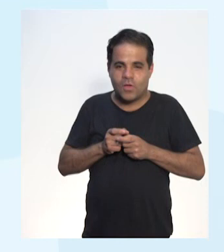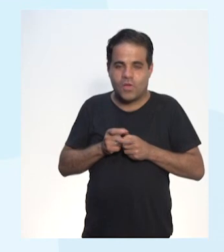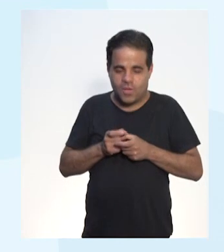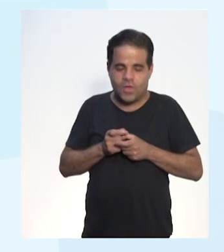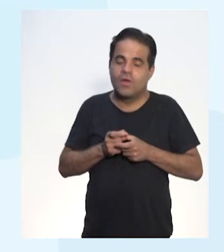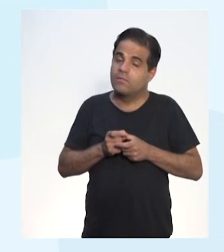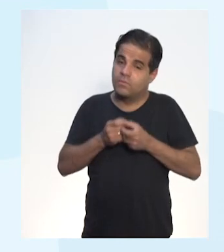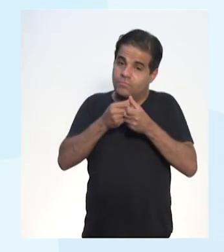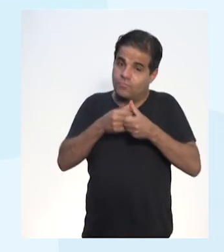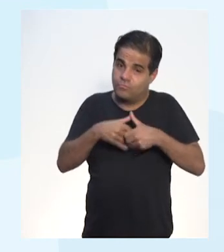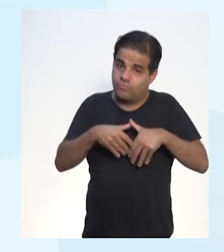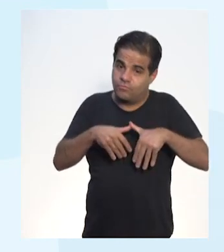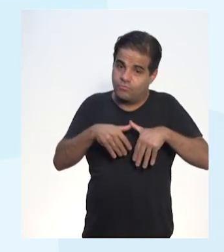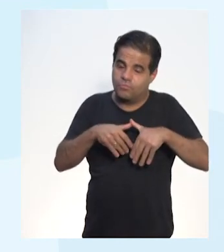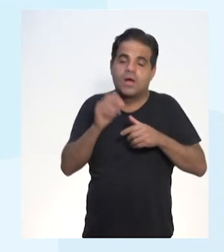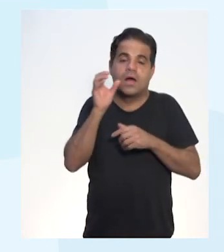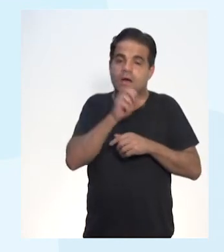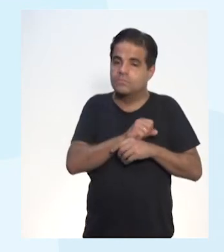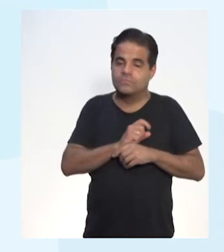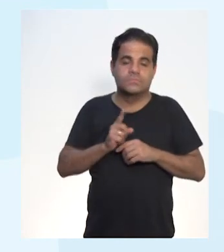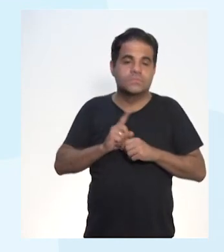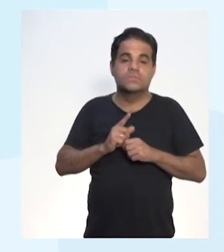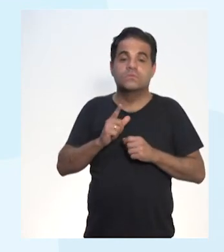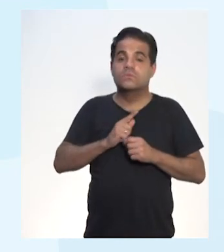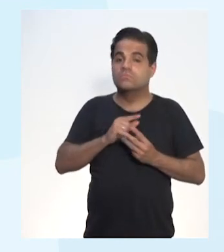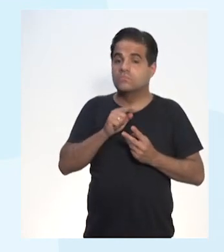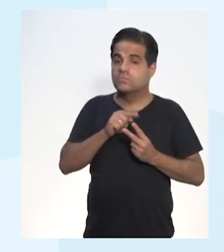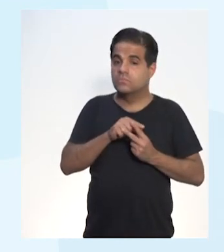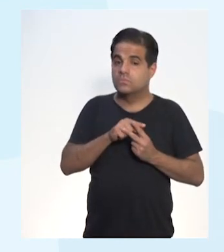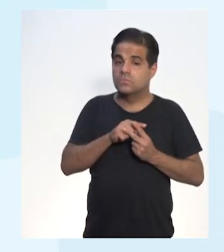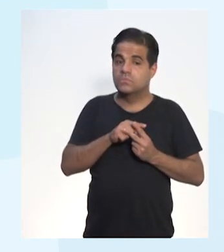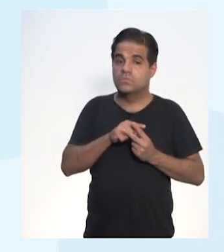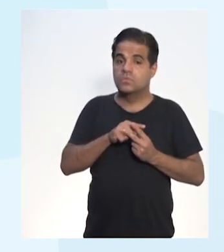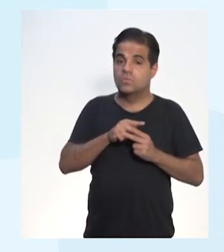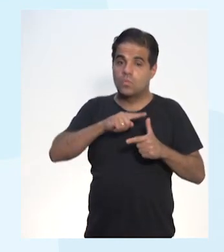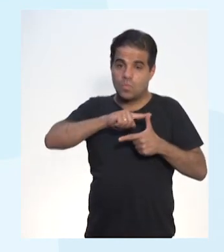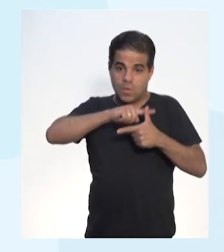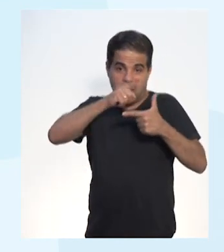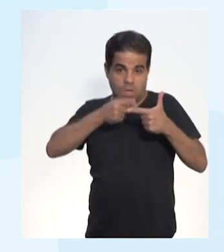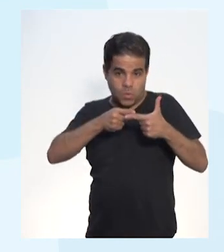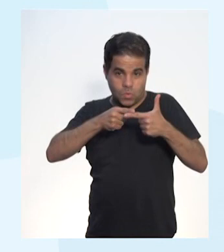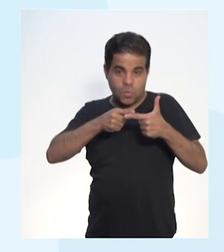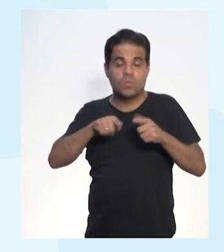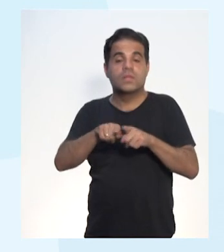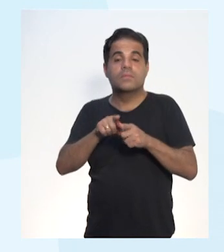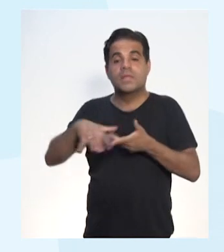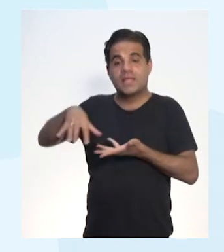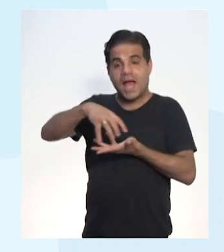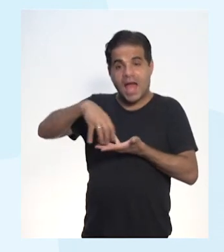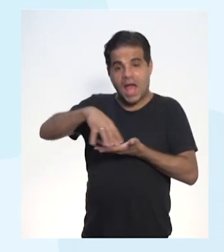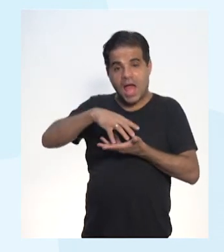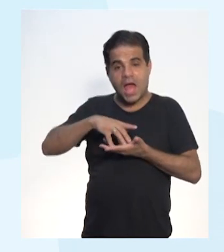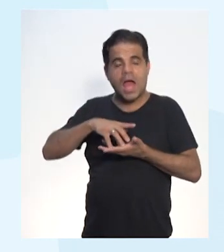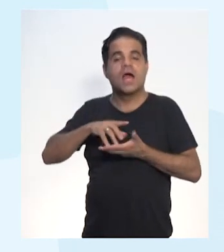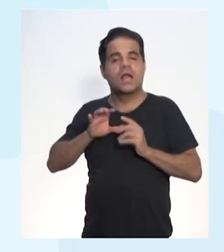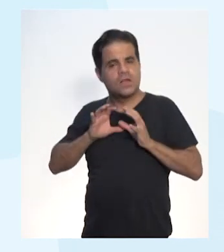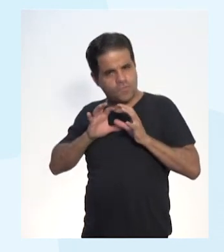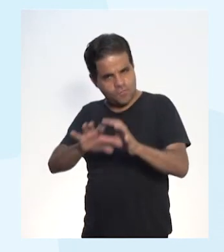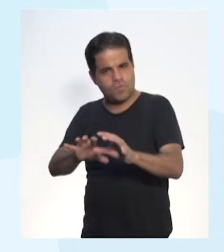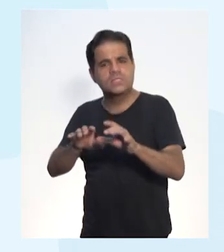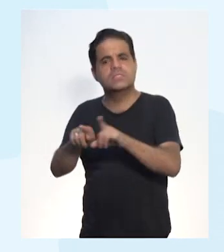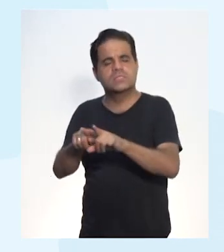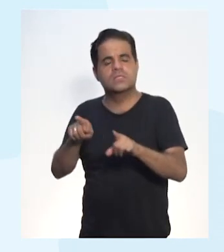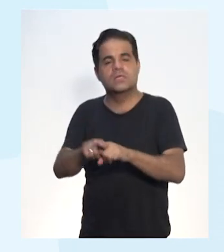também vai ser menor ali, né? Então, a gente tem duas influências, do ângulo e da área da espira, né? Influenciando